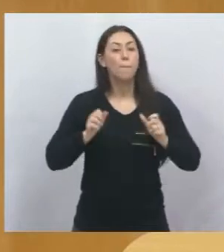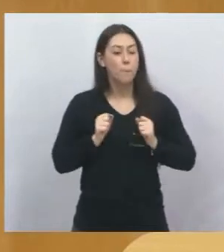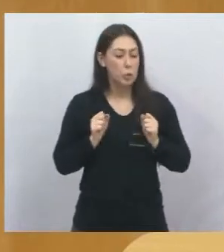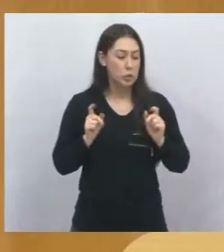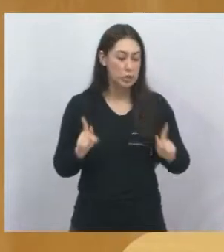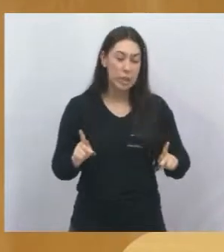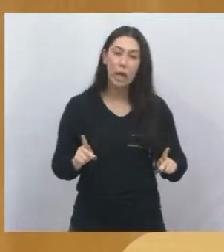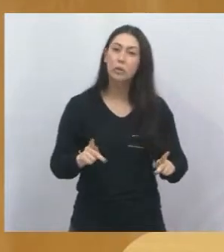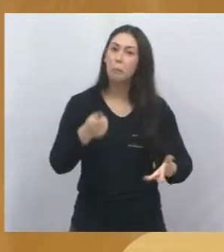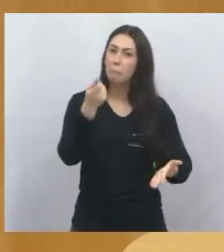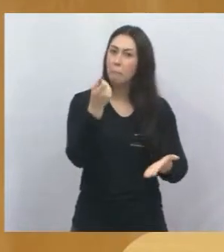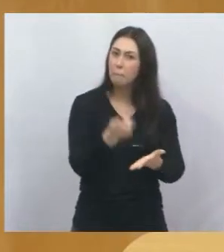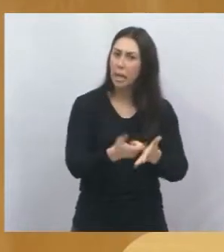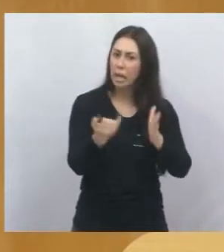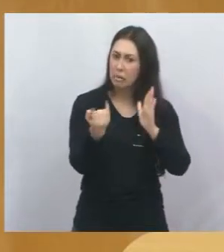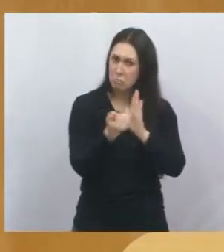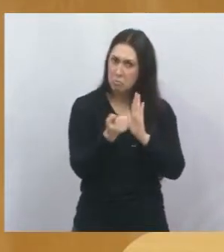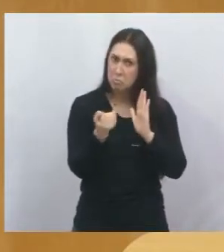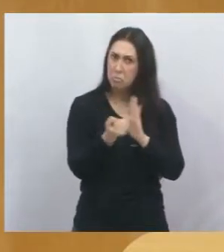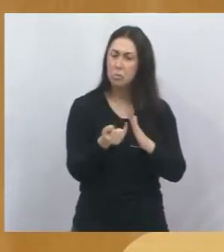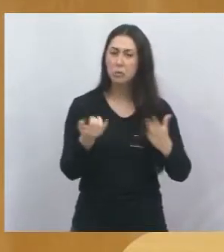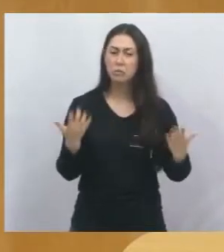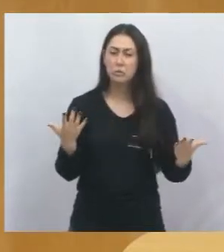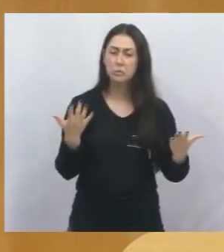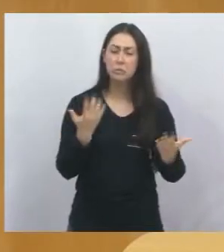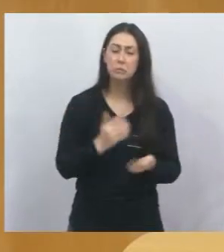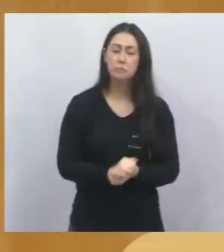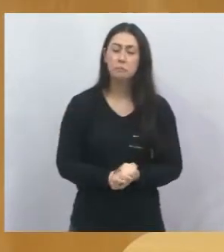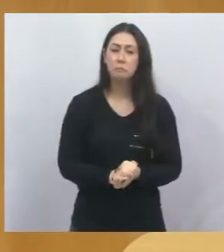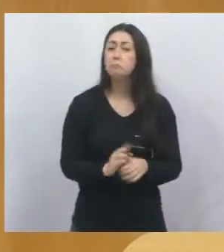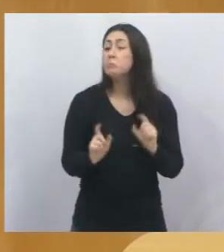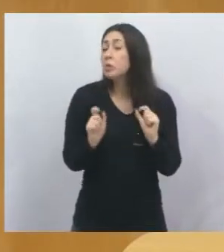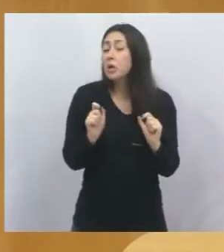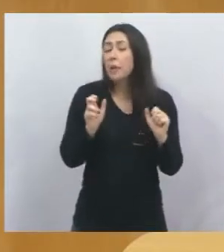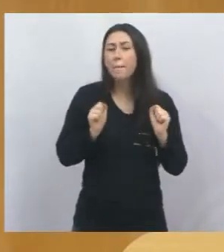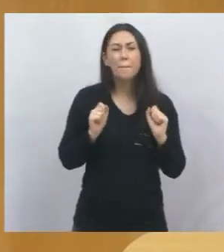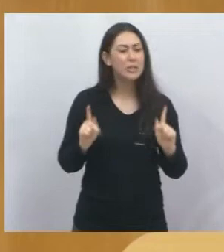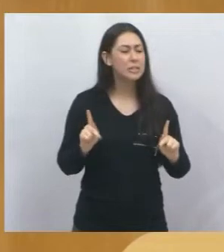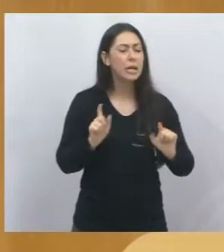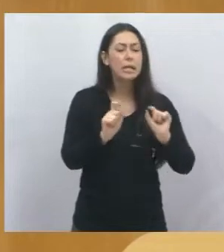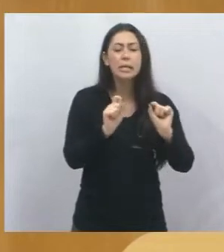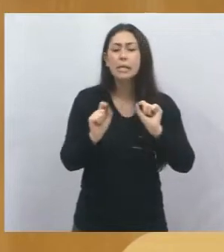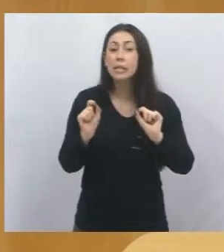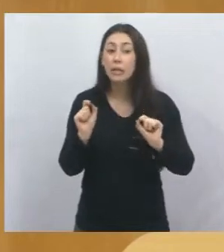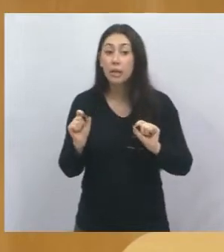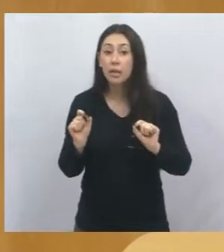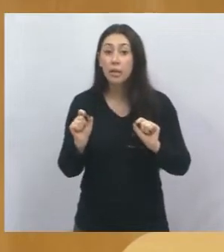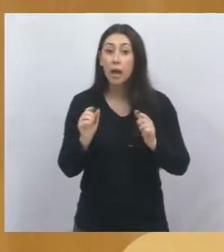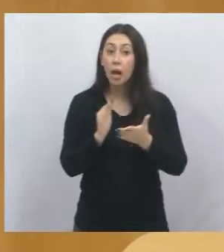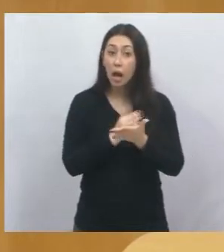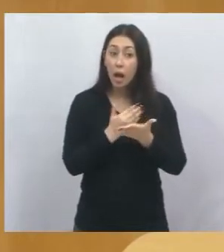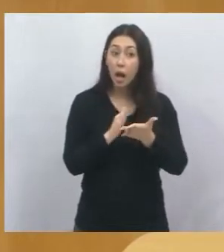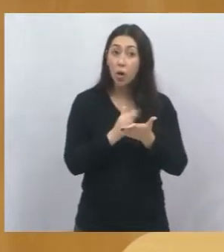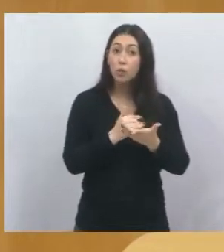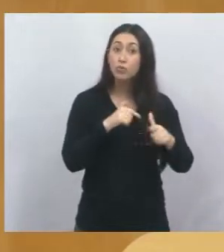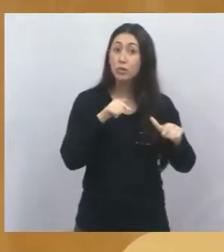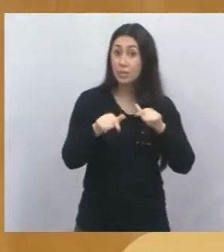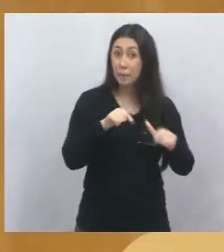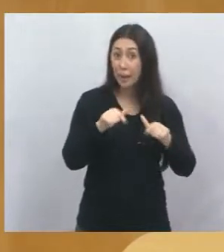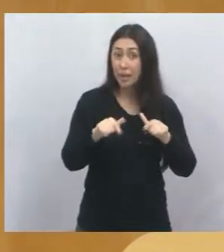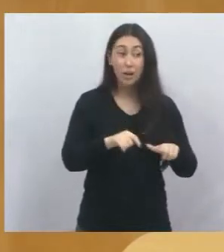para o aposentado? E quem são os aposentados? Muitos deles trabalharam na